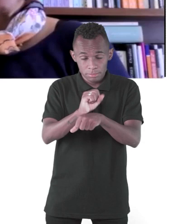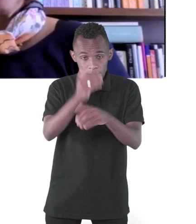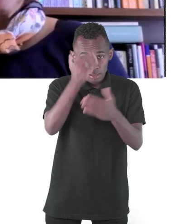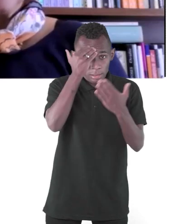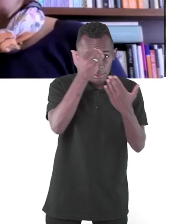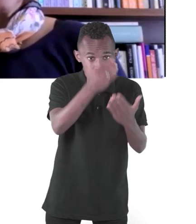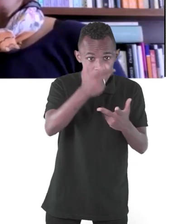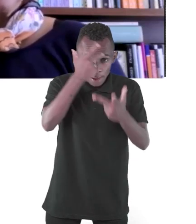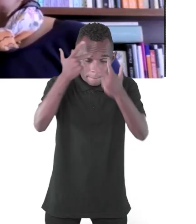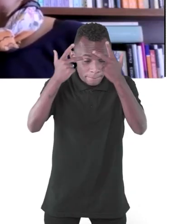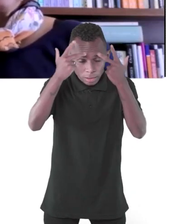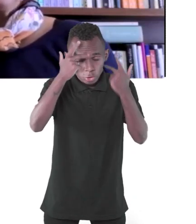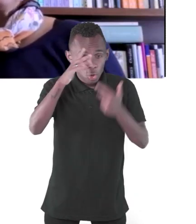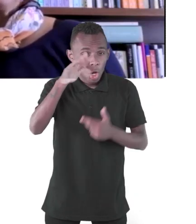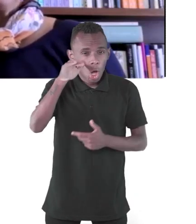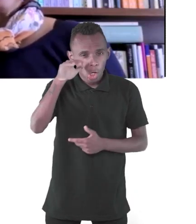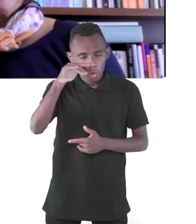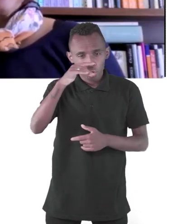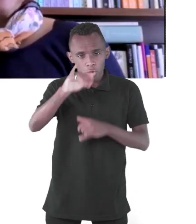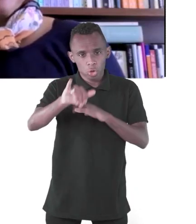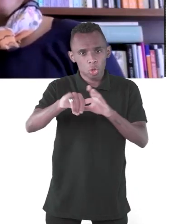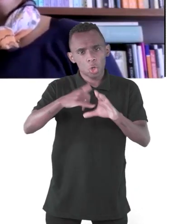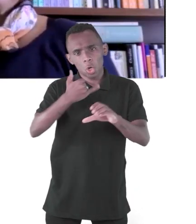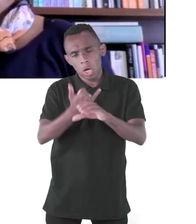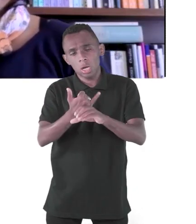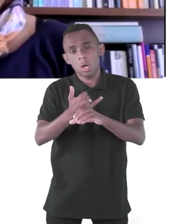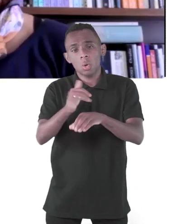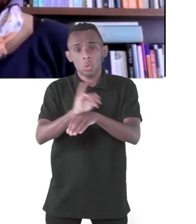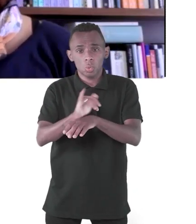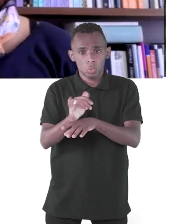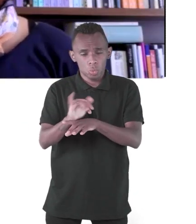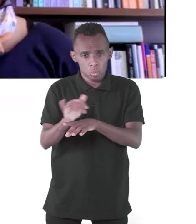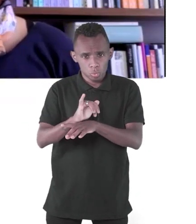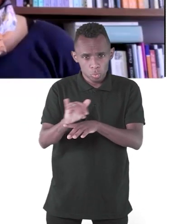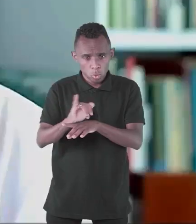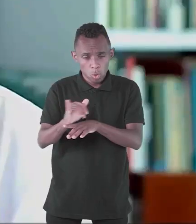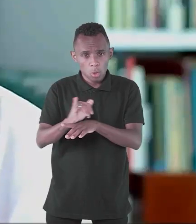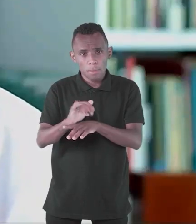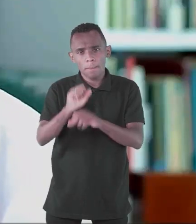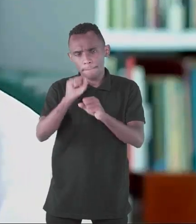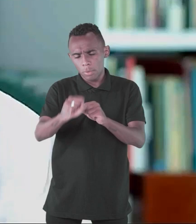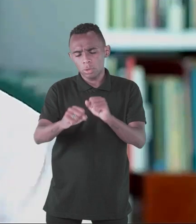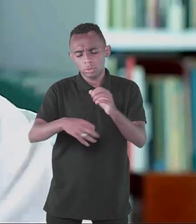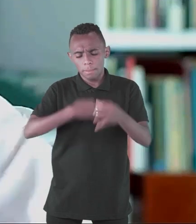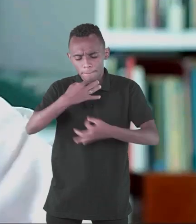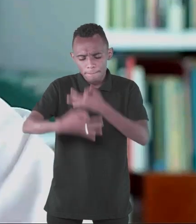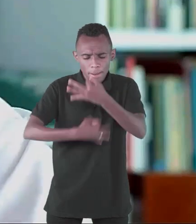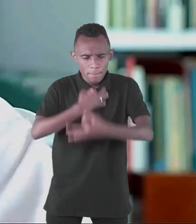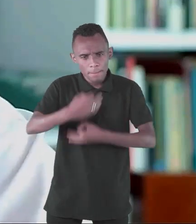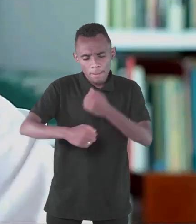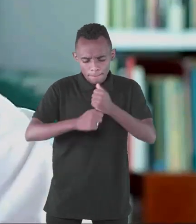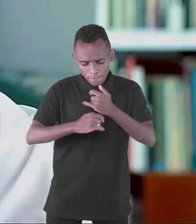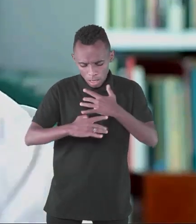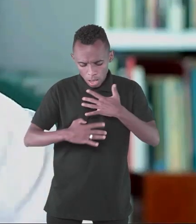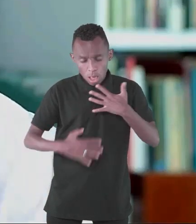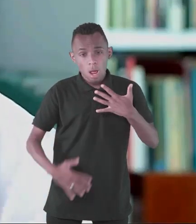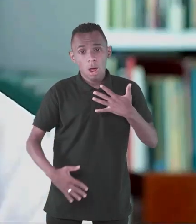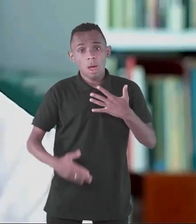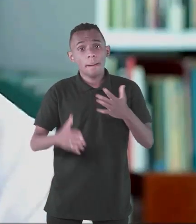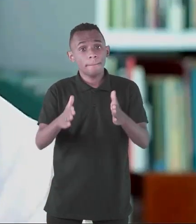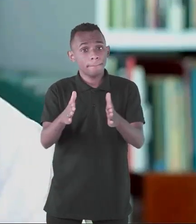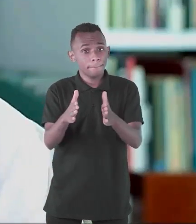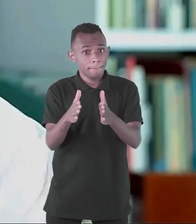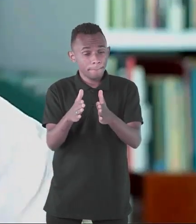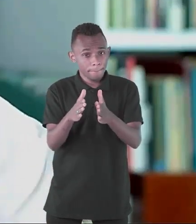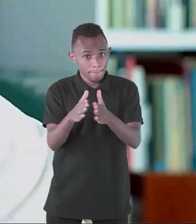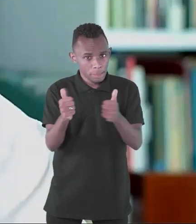paradinha, agradecer as pessoas que estão nos assistindo aí pelo YouTube. Podem fazer citações, comentários aí, nós vamos estar presentes. E pedir